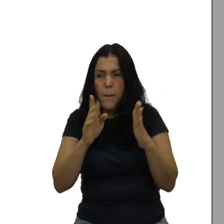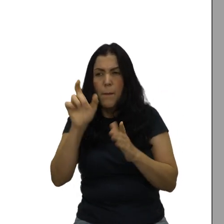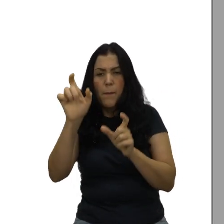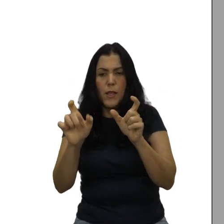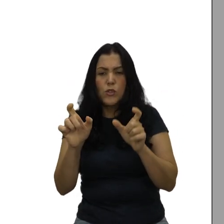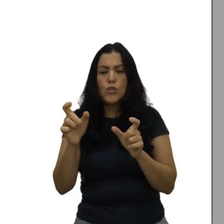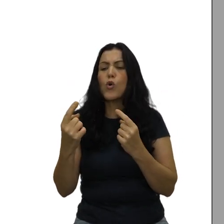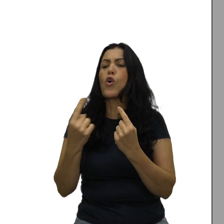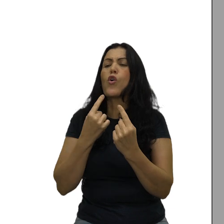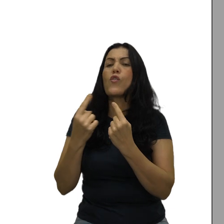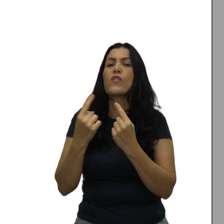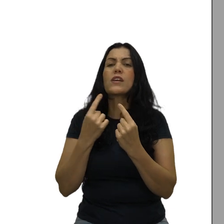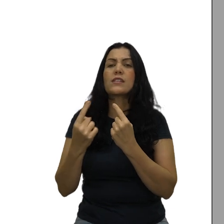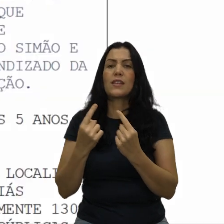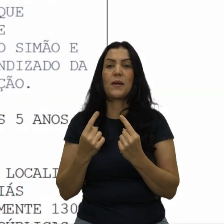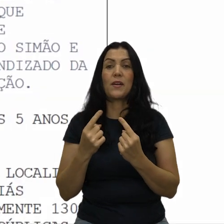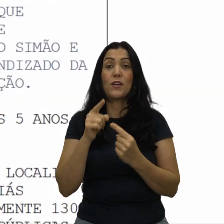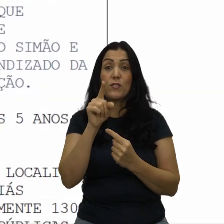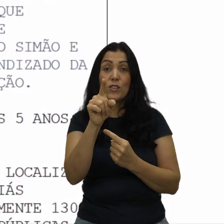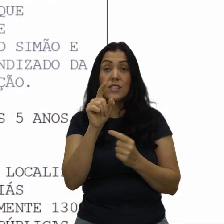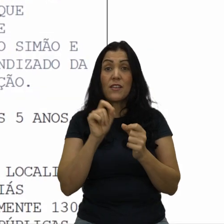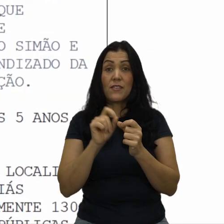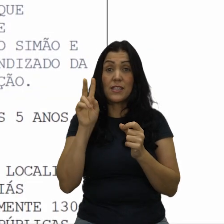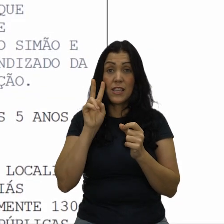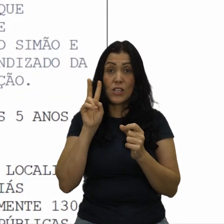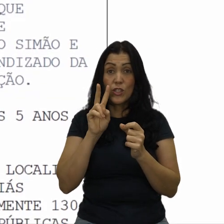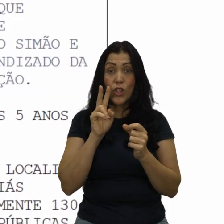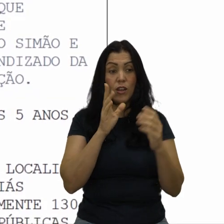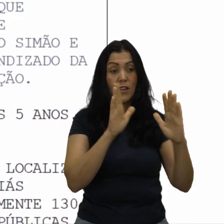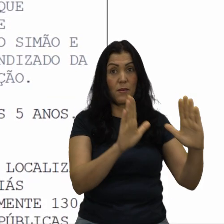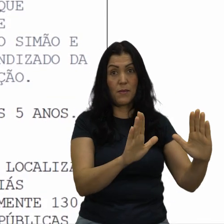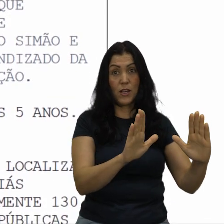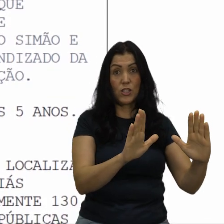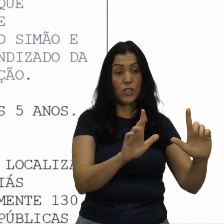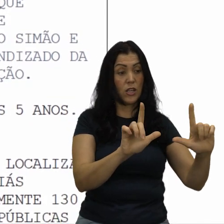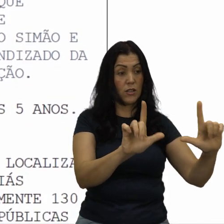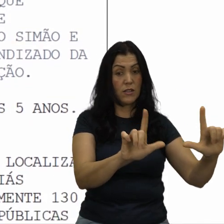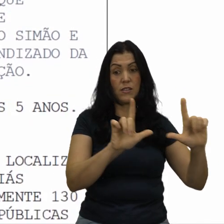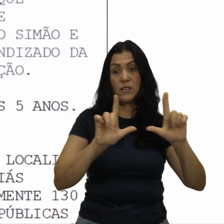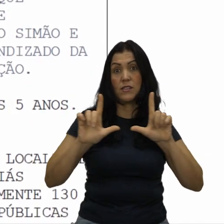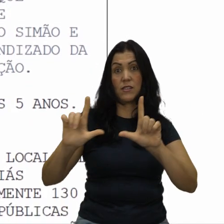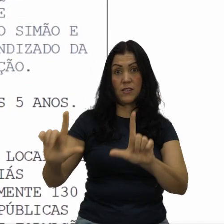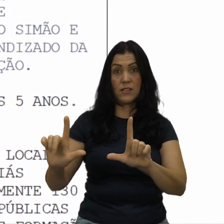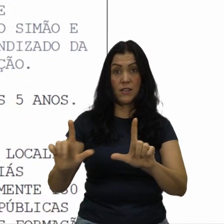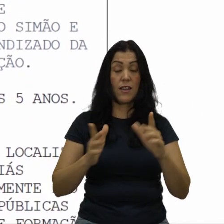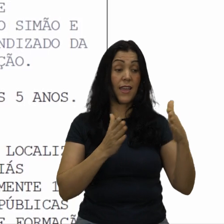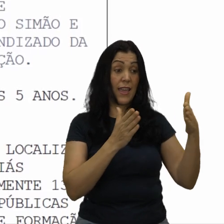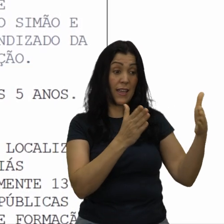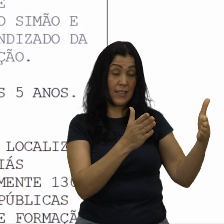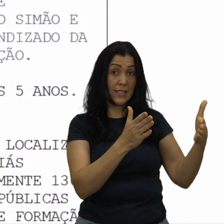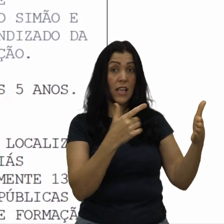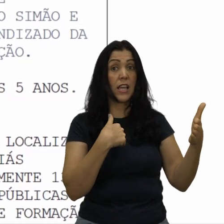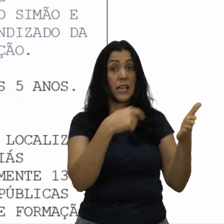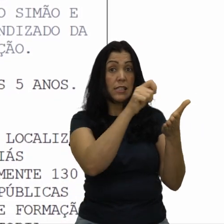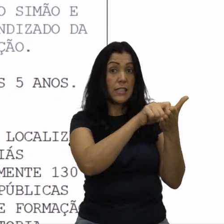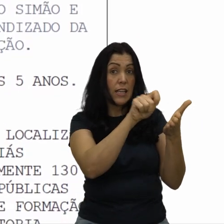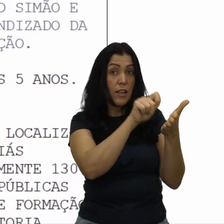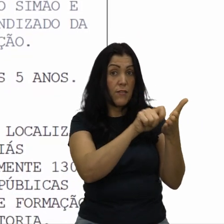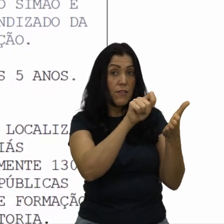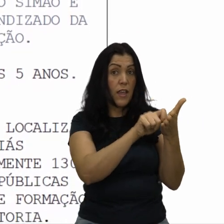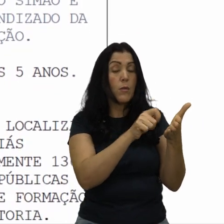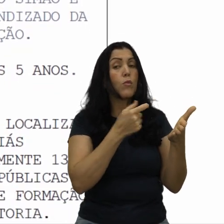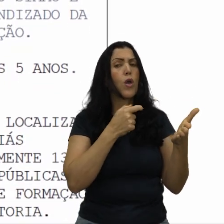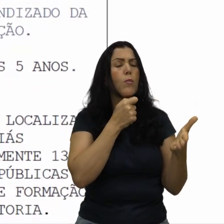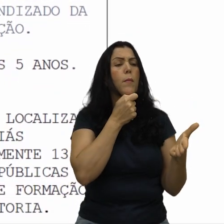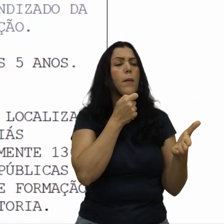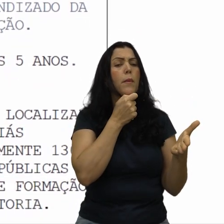e diálogos. Para fazer um roteiro, dividimos uma página em 2 colunas. De um lado, escrevemos